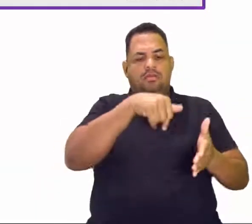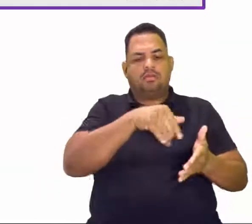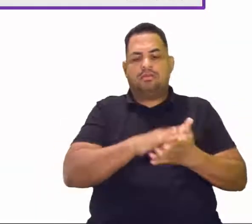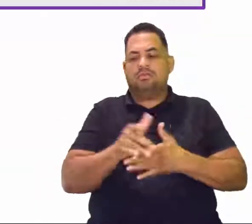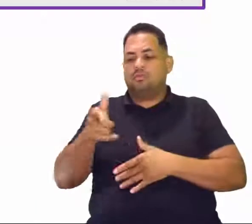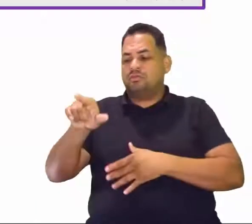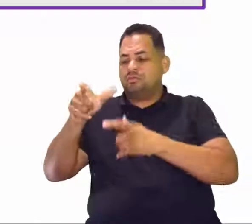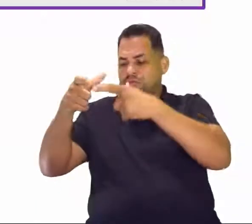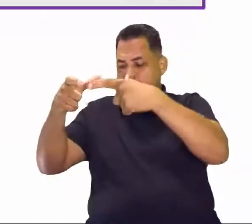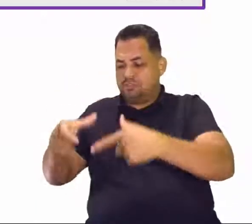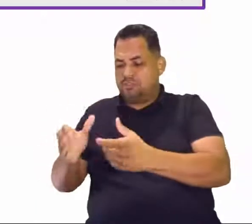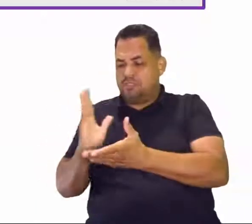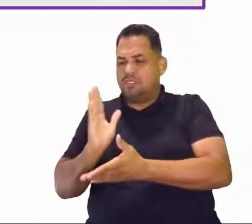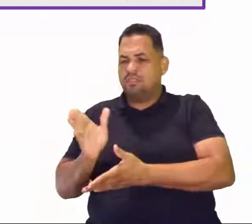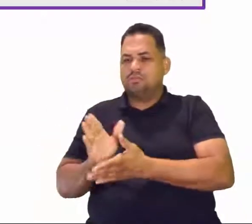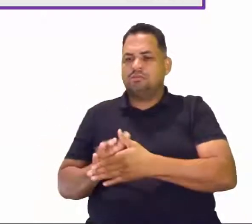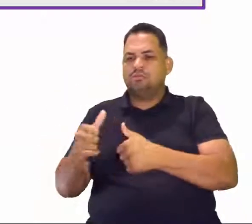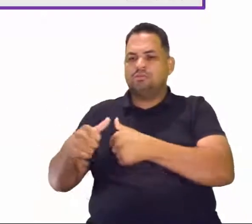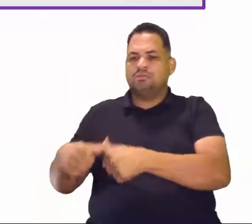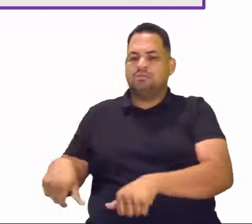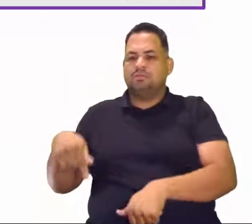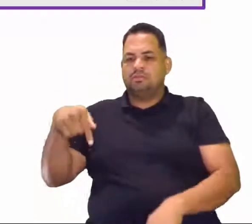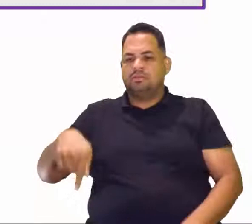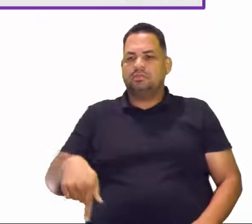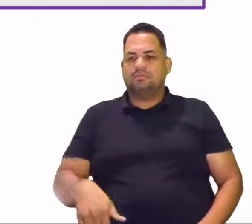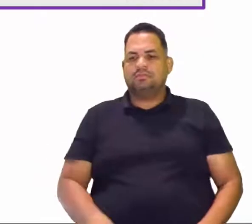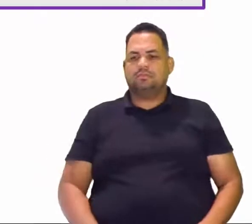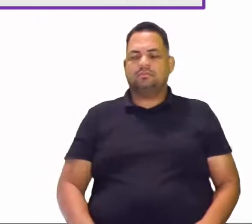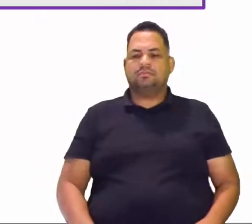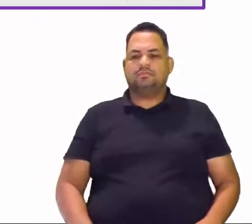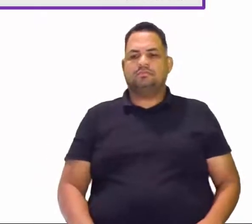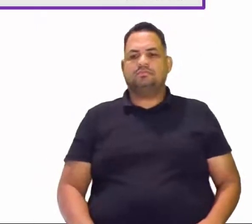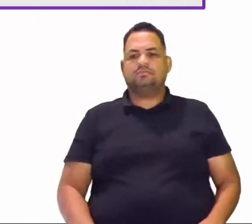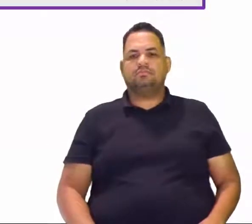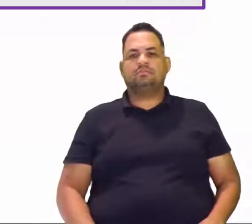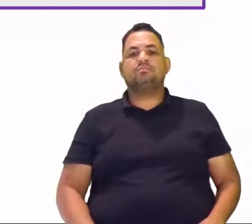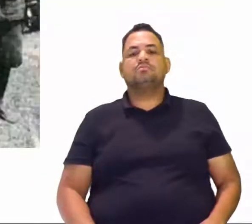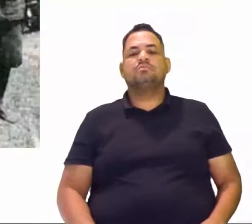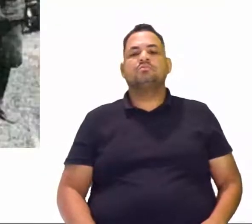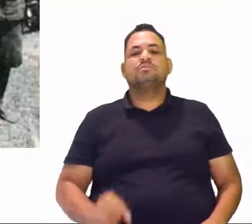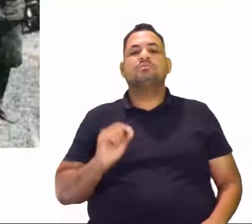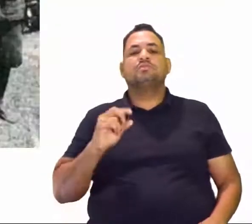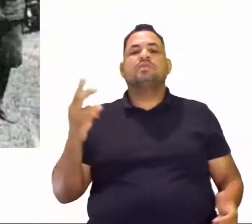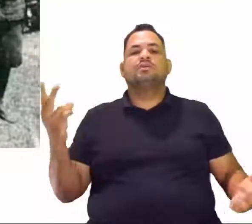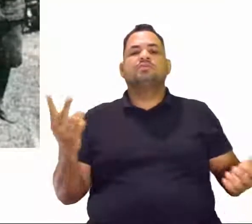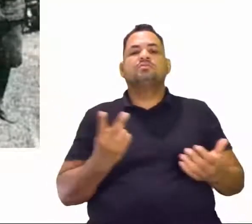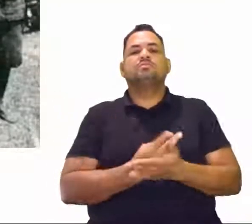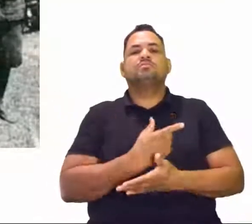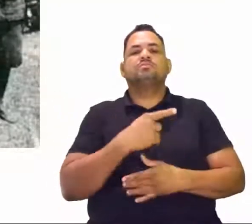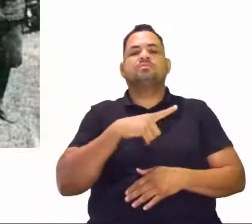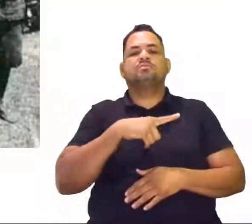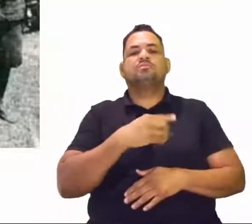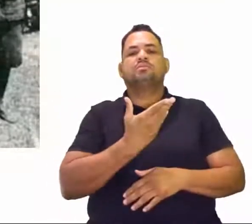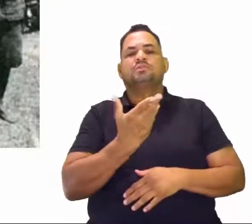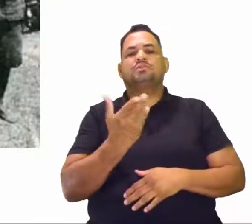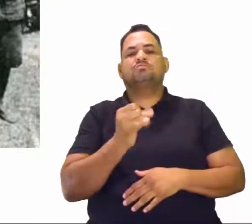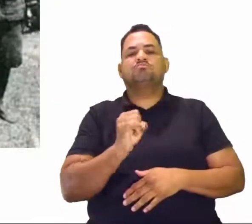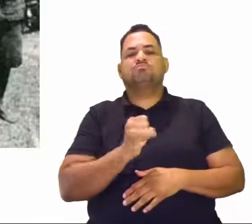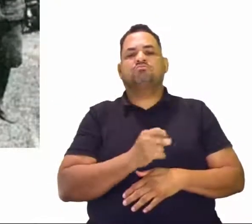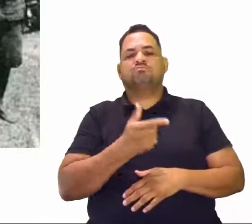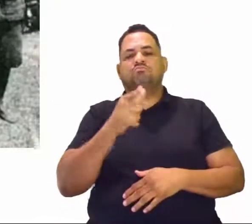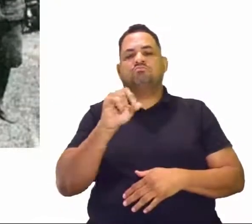colonizados sobre essa premissa do etnocentrismo Oi e o resultado disso né a gente traz a nossa outra